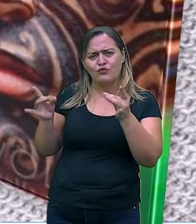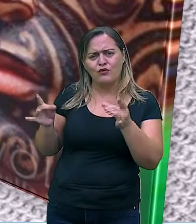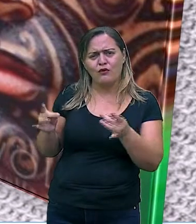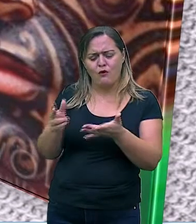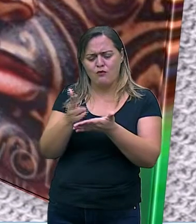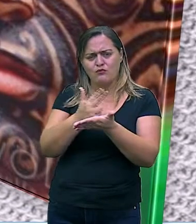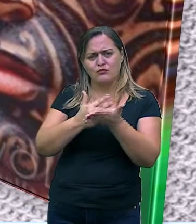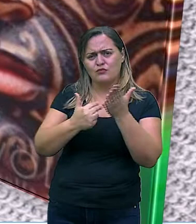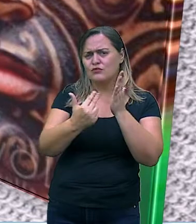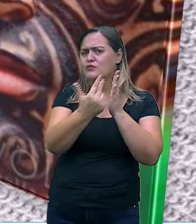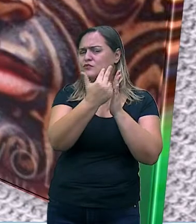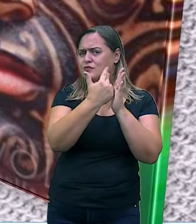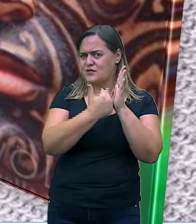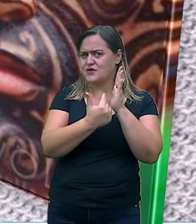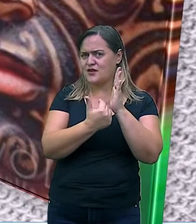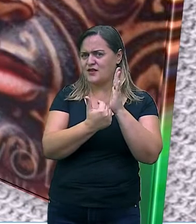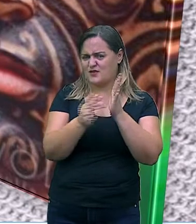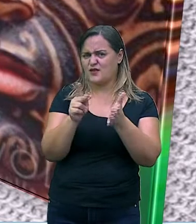desenhos.